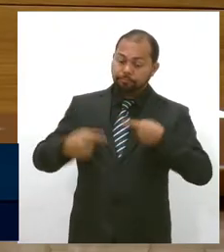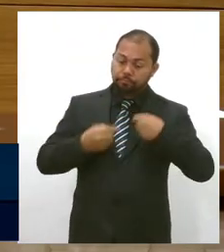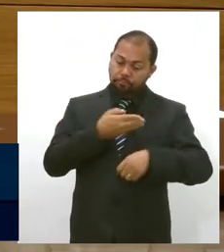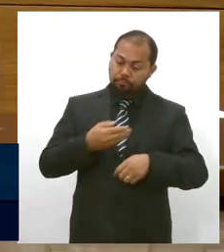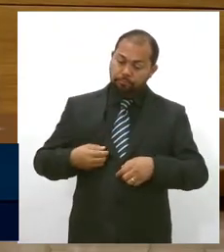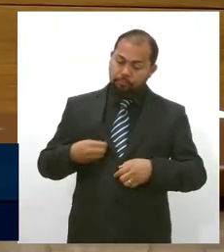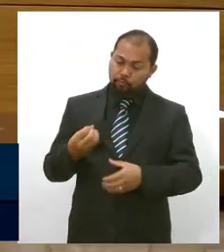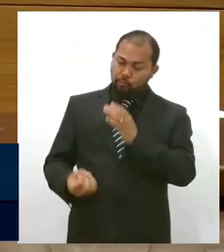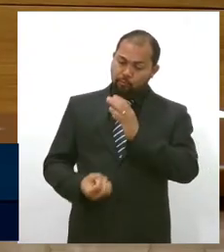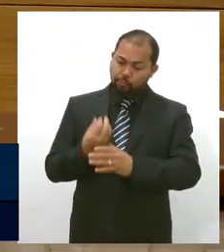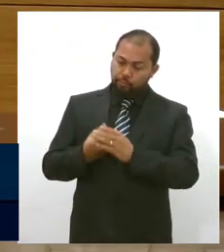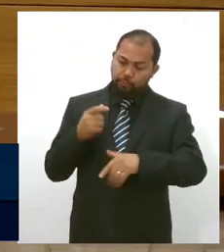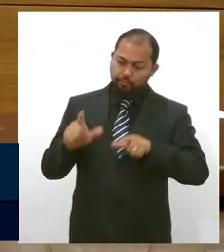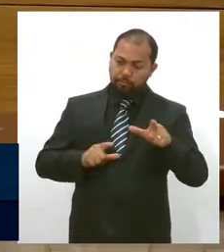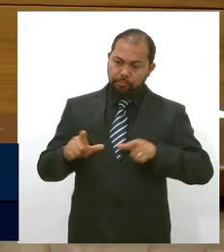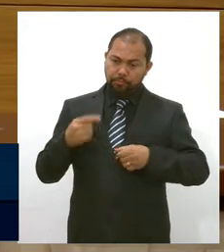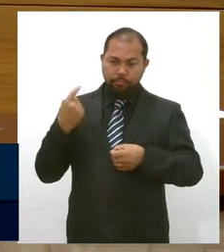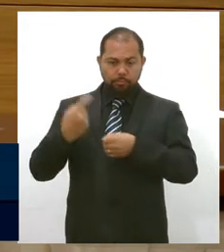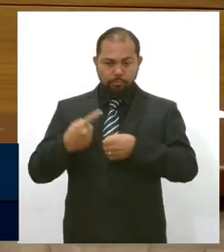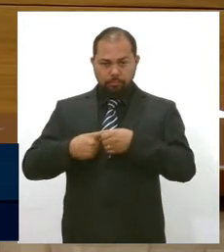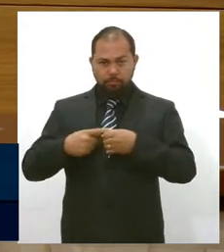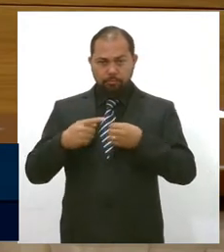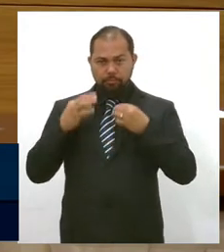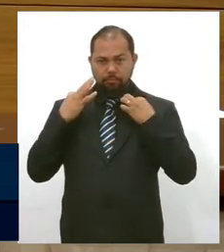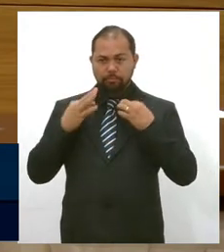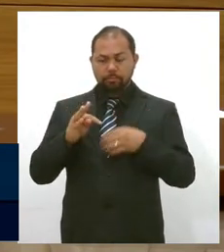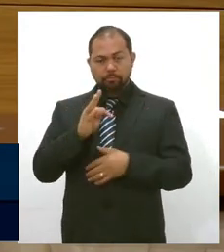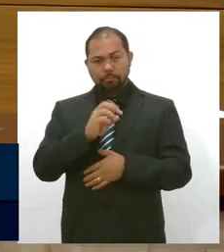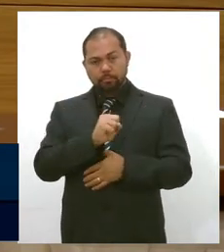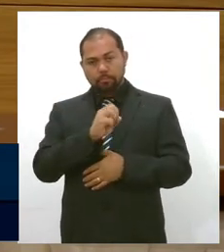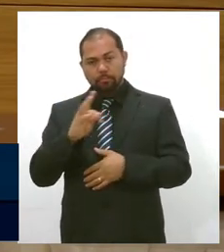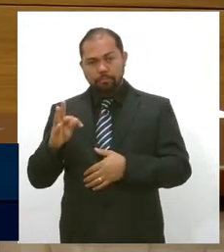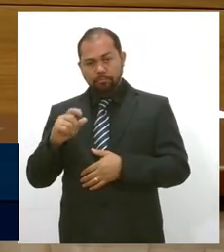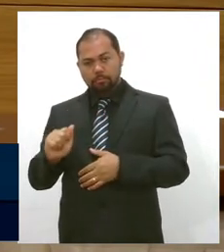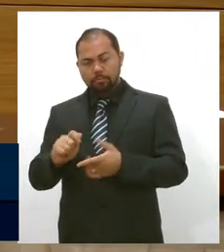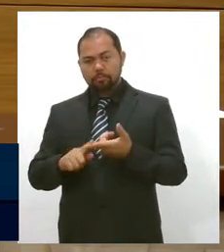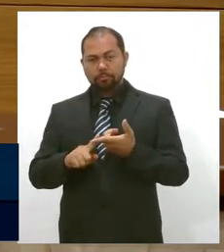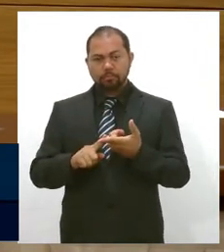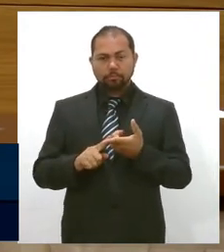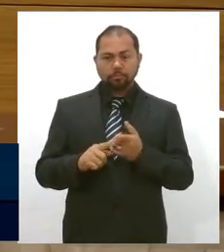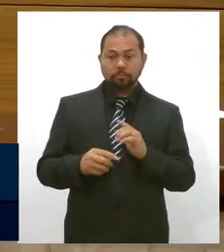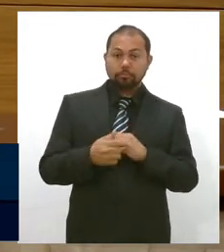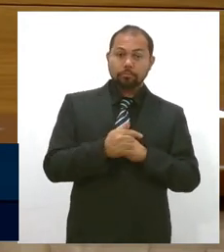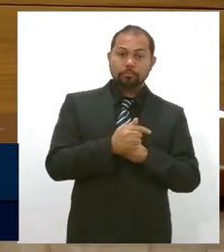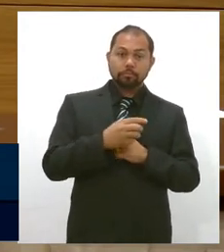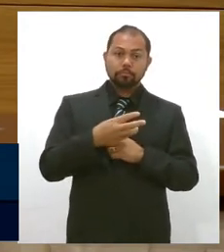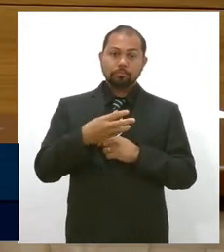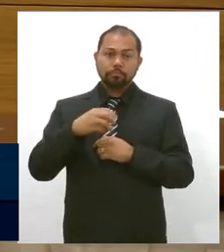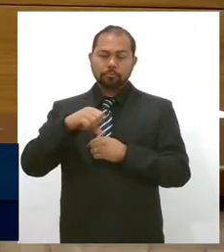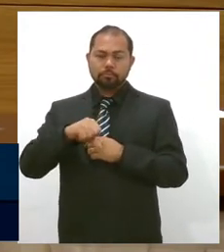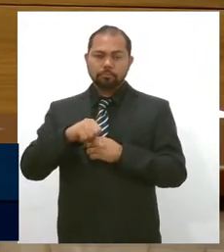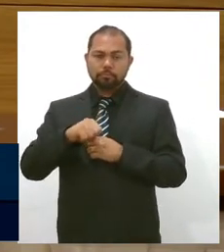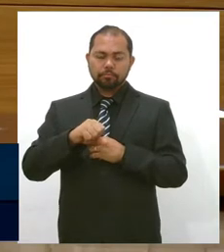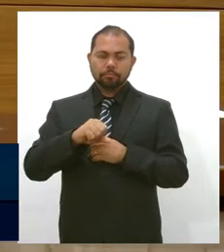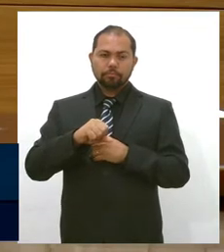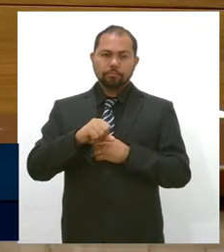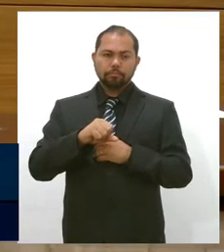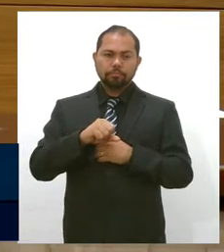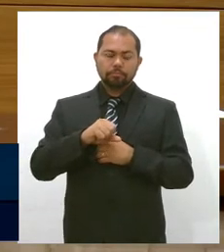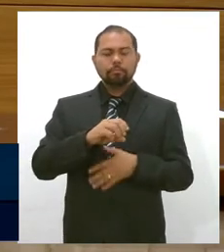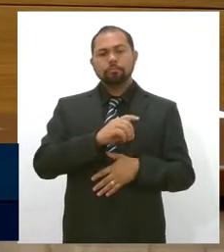Santa Rosa de Lima. Indicação 739, gabinete do deputado Luciano Pimentel,